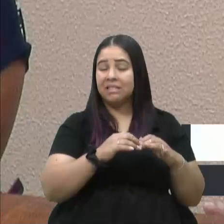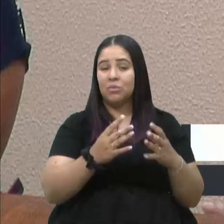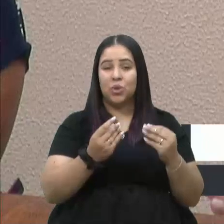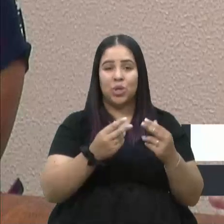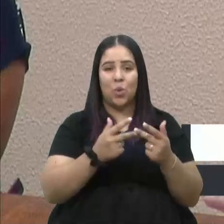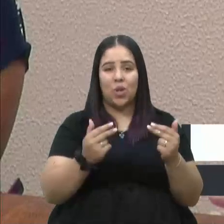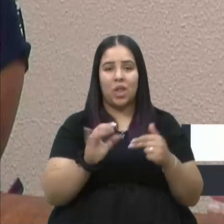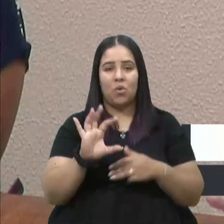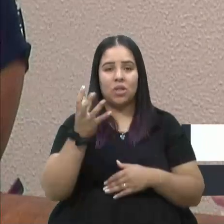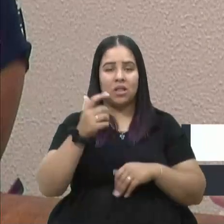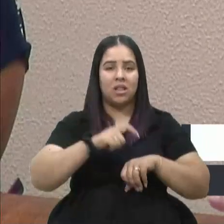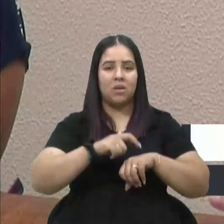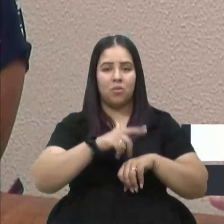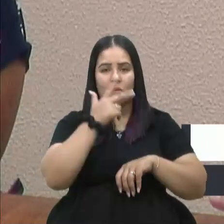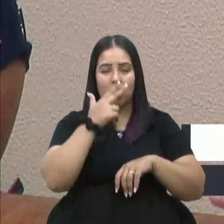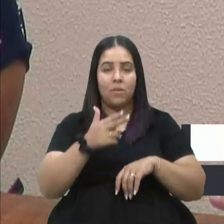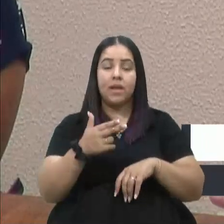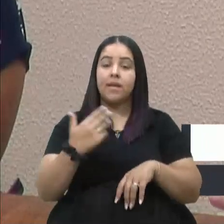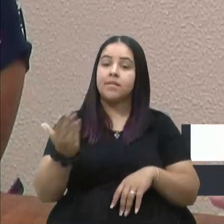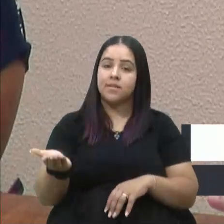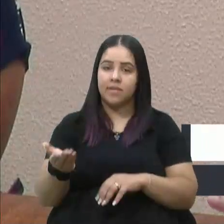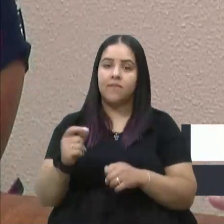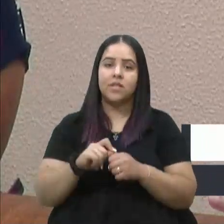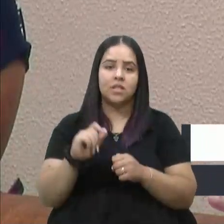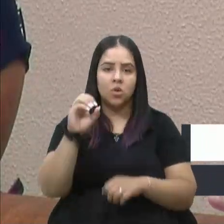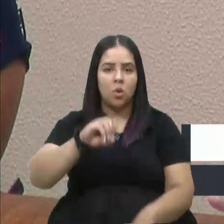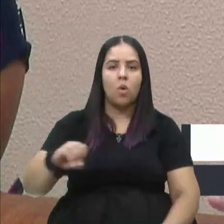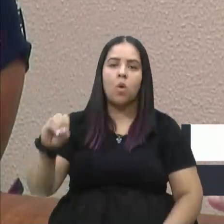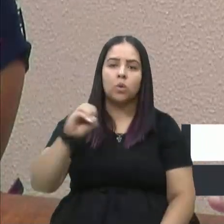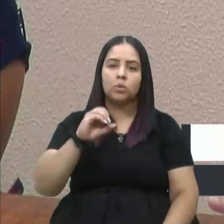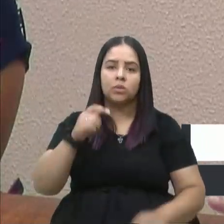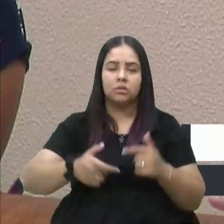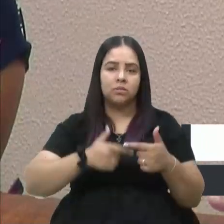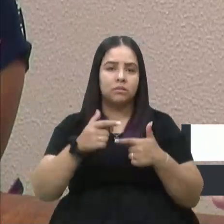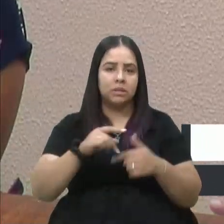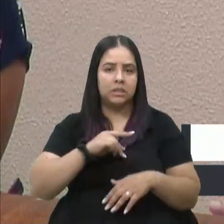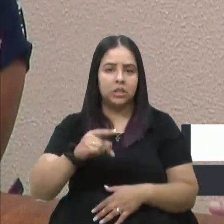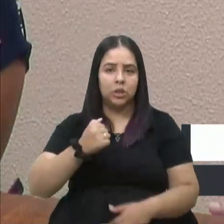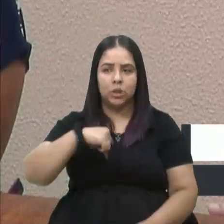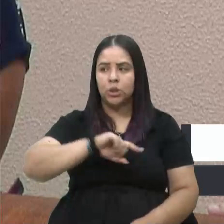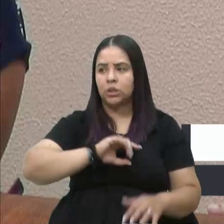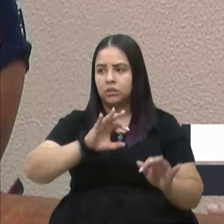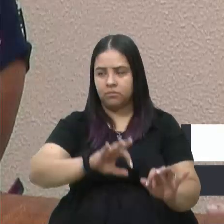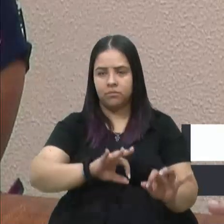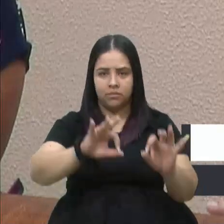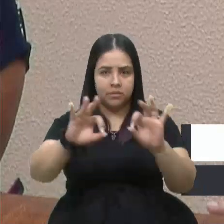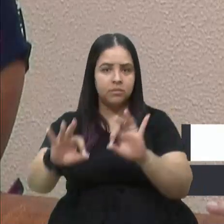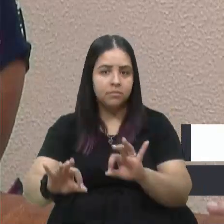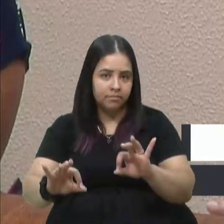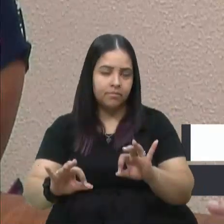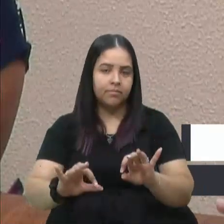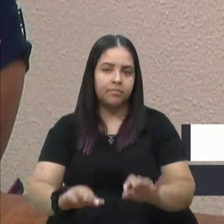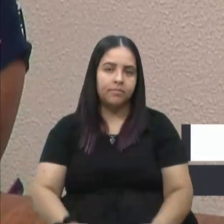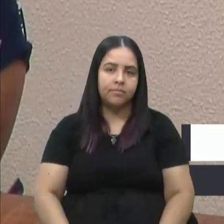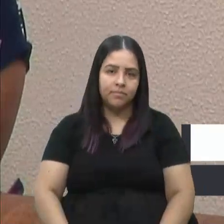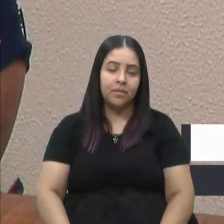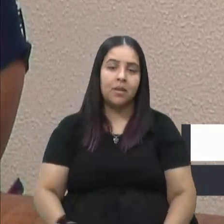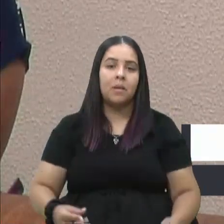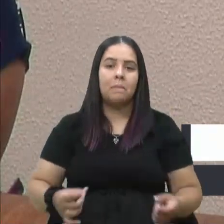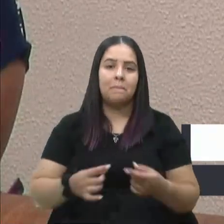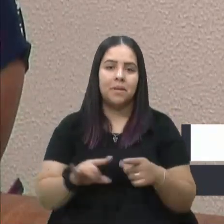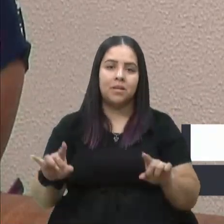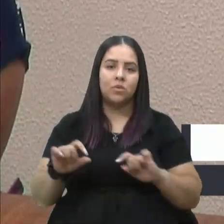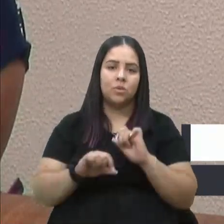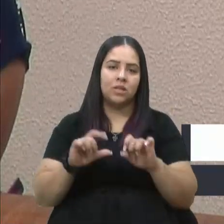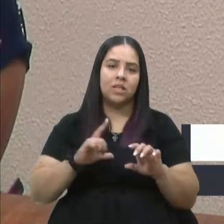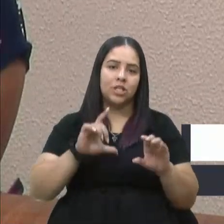tempo. E a Maria de Lourdes vem fazendo um ótimo trabalho, a presidente, e a gente está acompanhando, só que com as